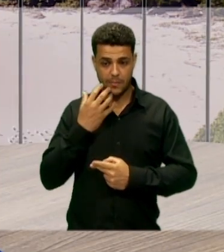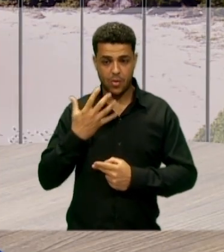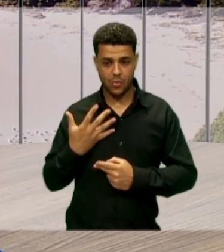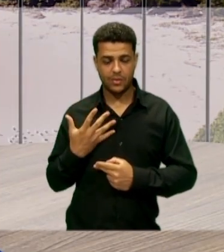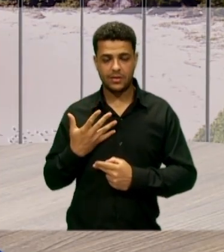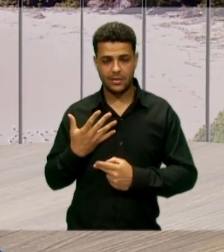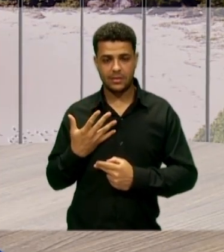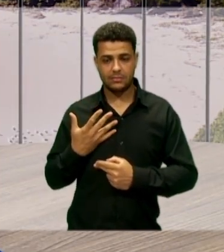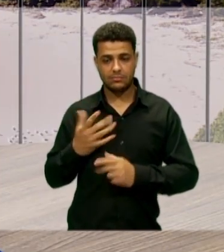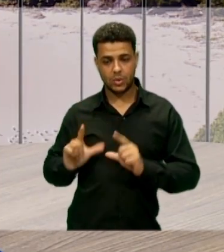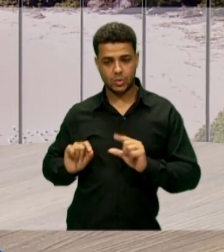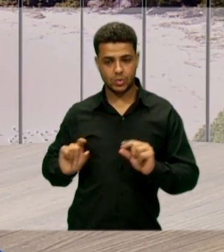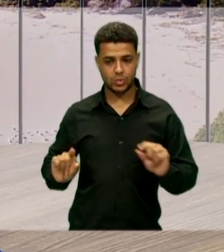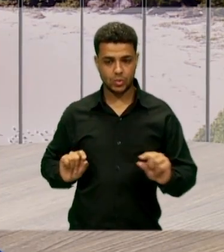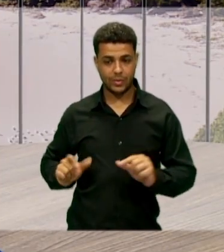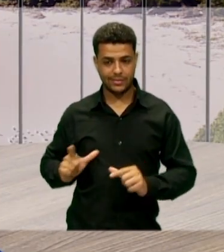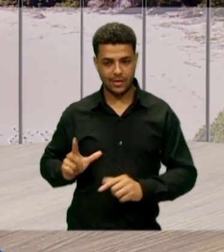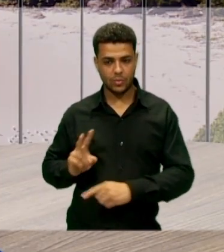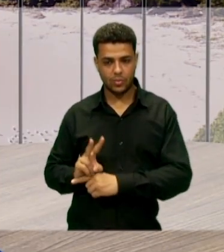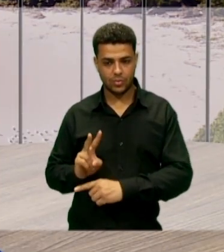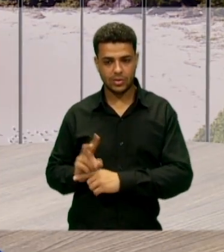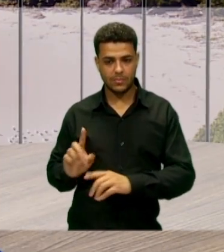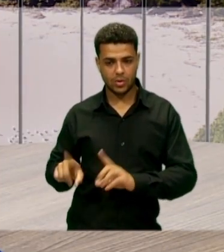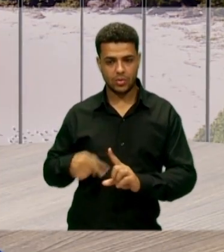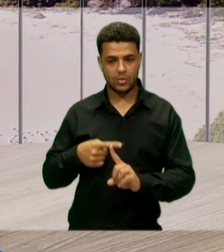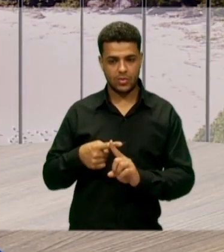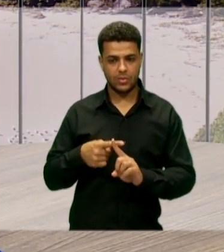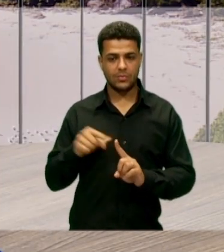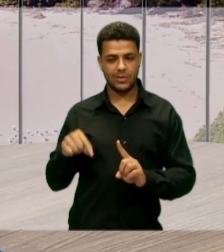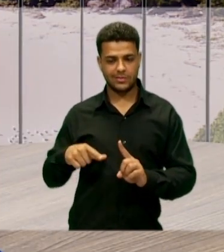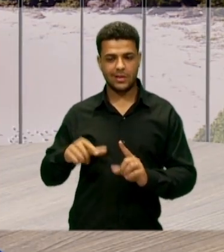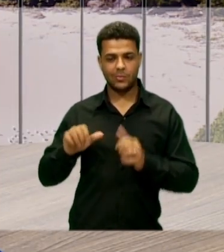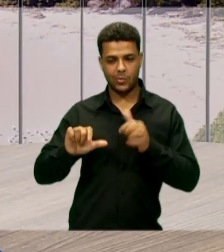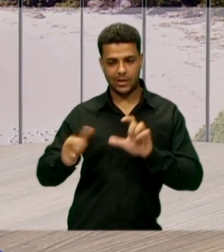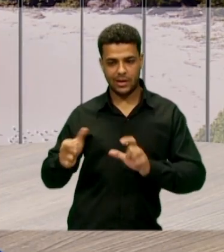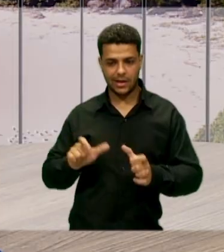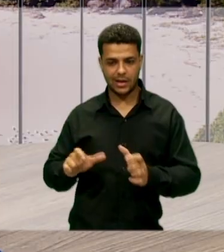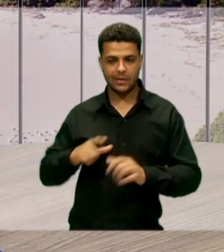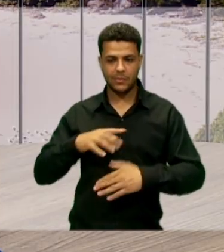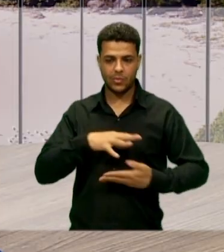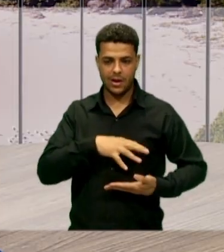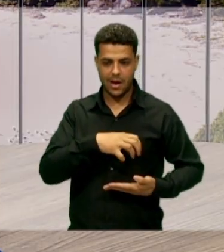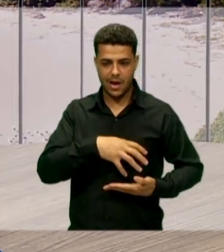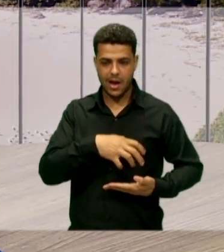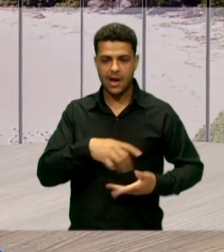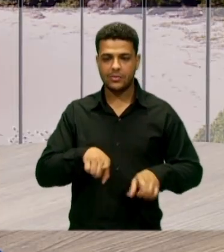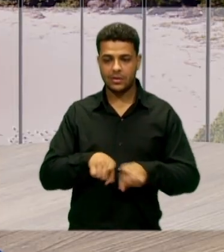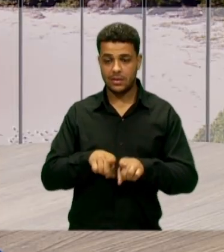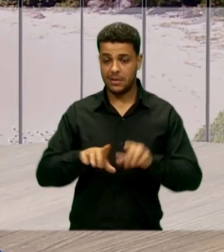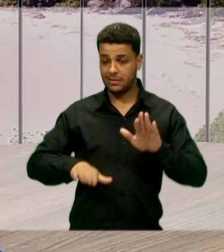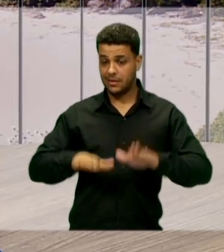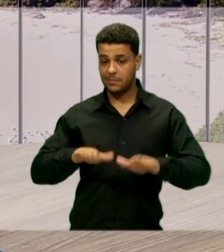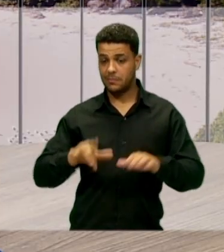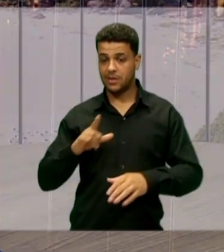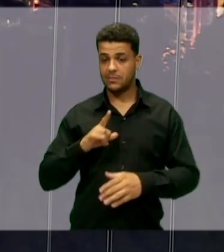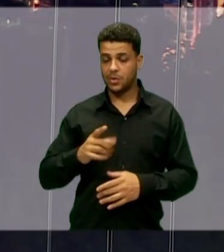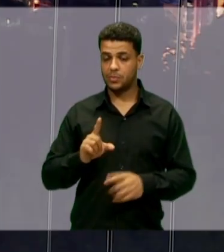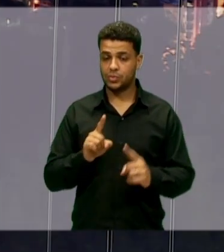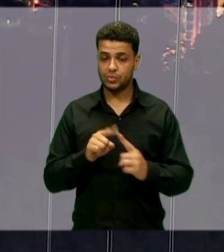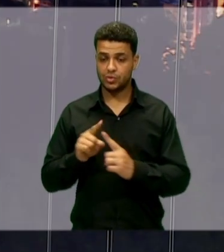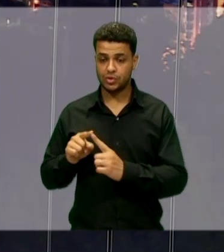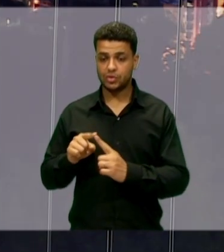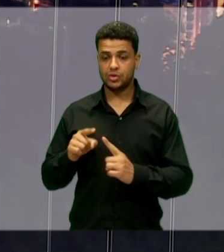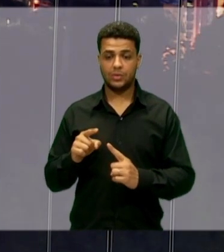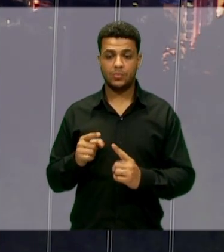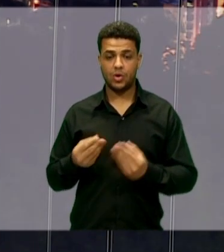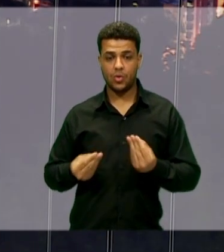casos selecionados, você tem que fazer um tratamento adicional, daí com quimioterapia, radioterapia, depende do tipo de câncer e depende do comportamento biológico